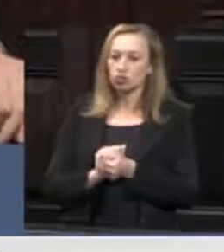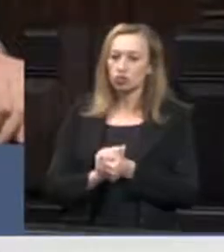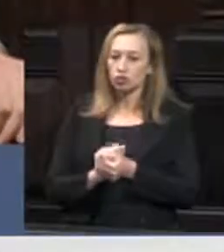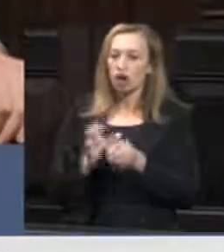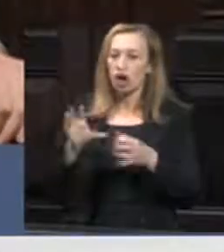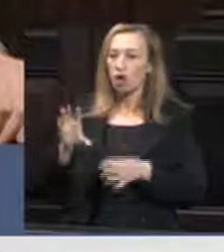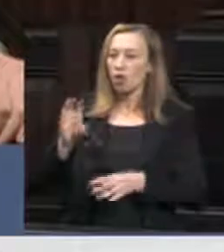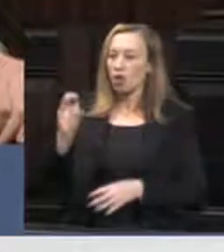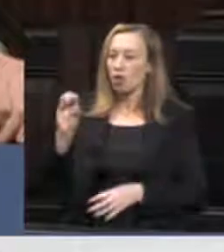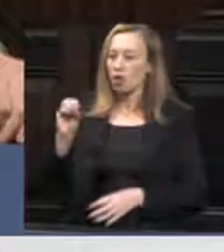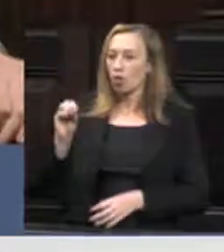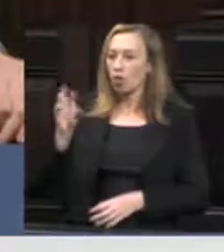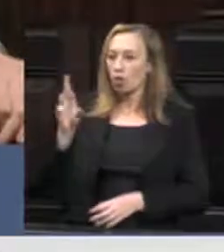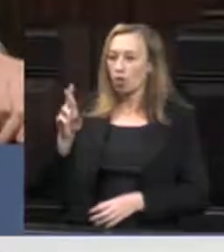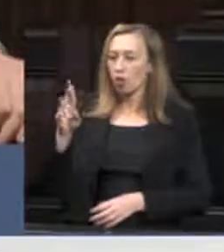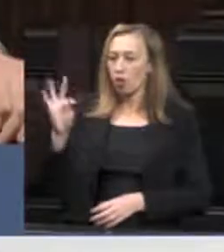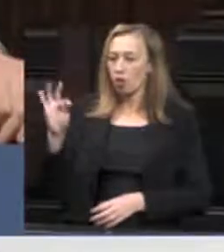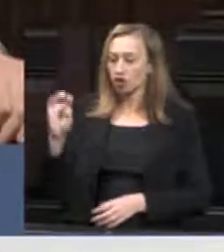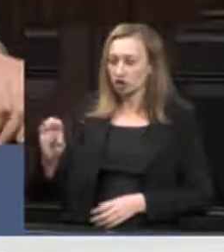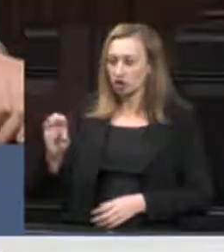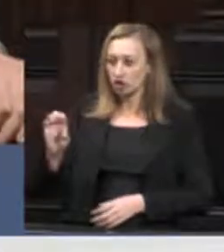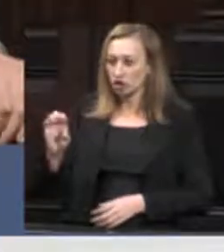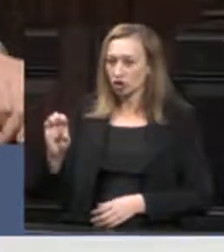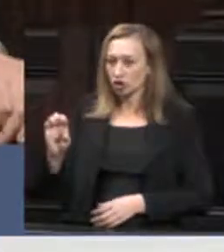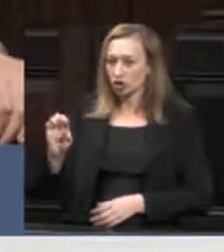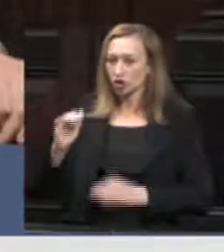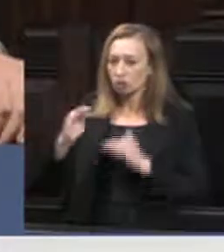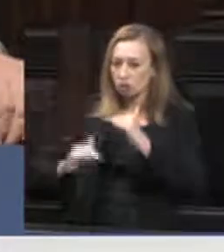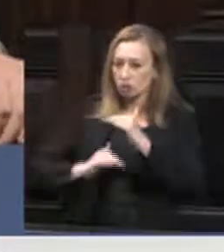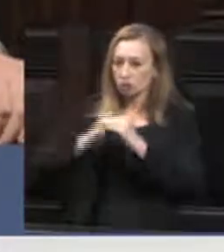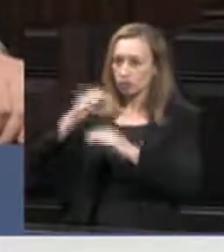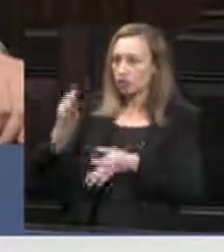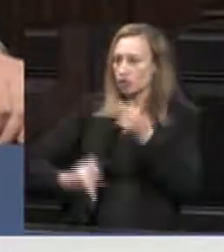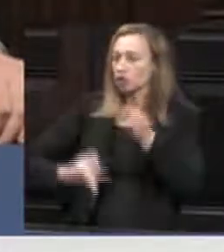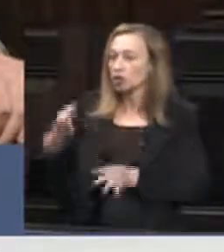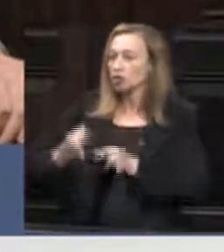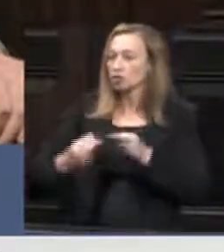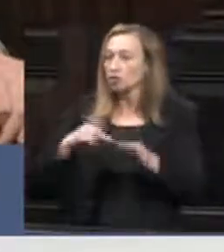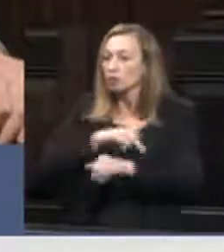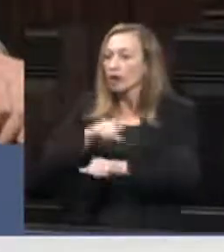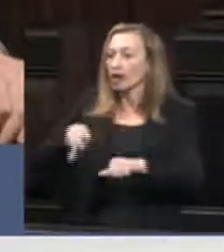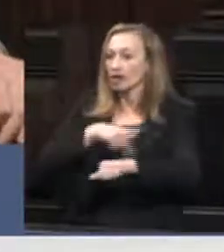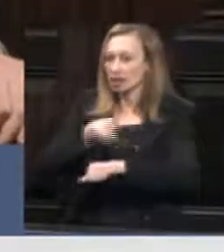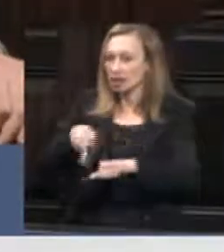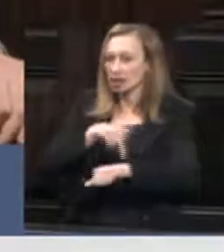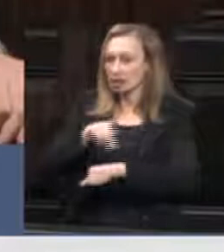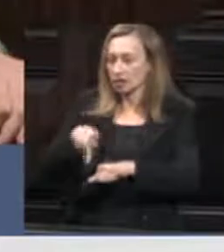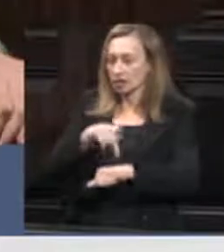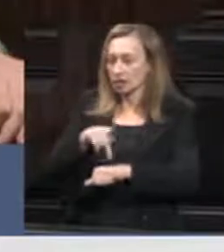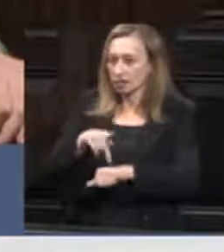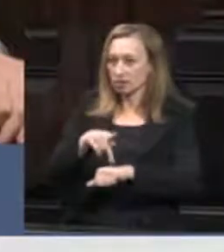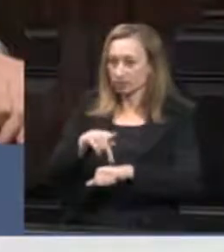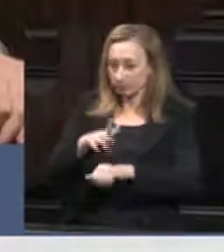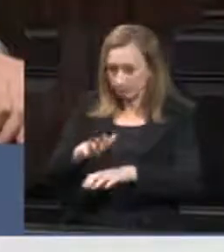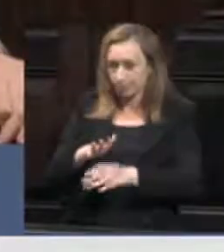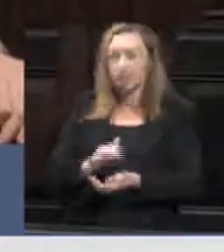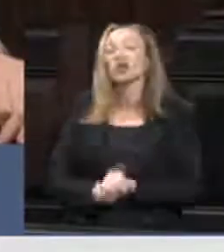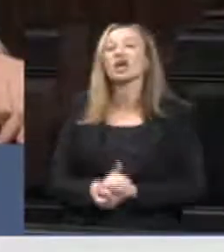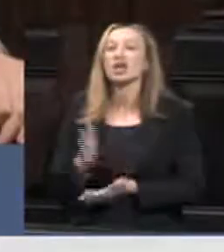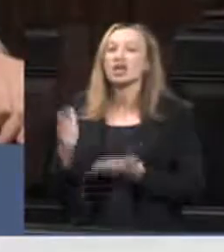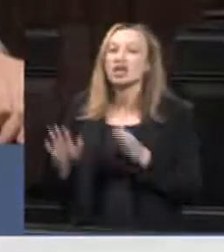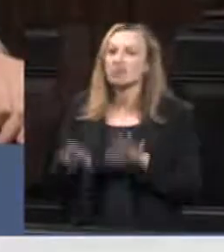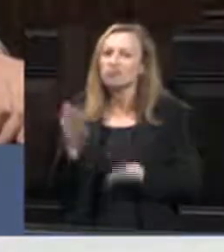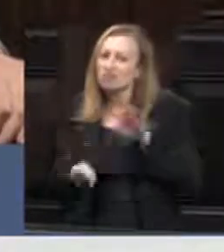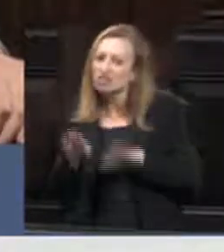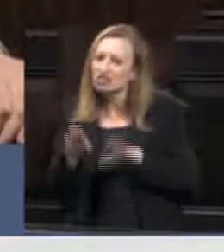do país para decidir sobre inconstitucionalidade. E muitas vezes, deputado